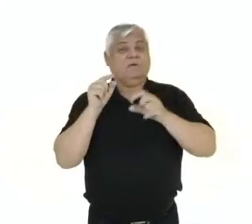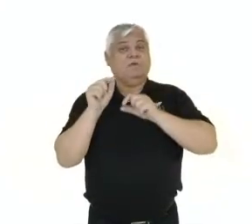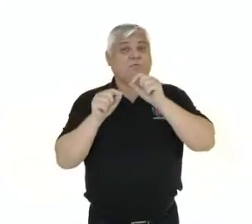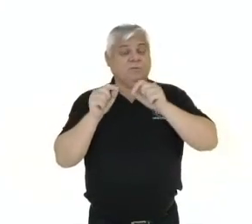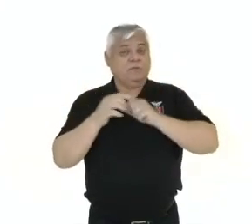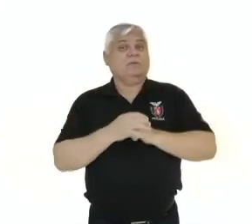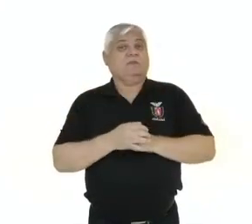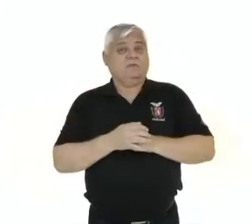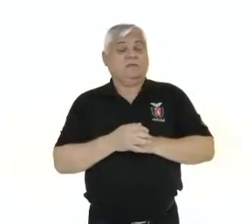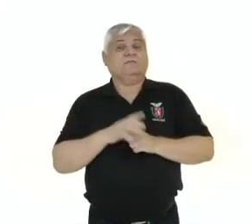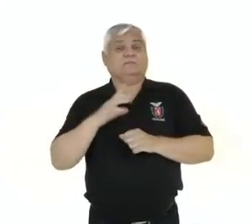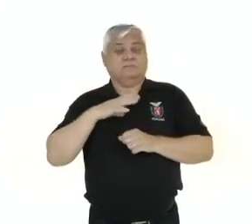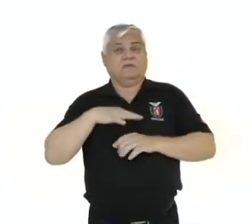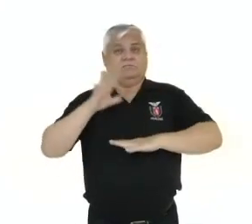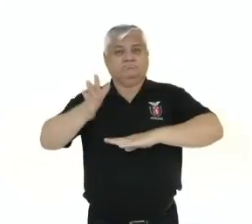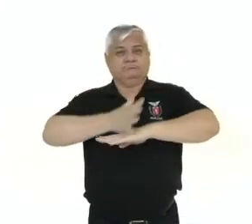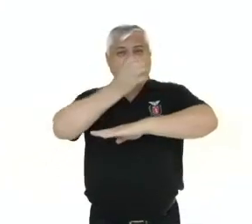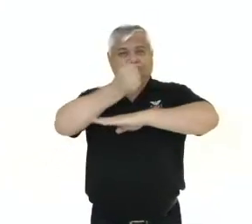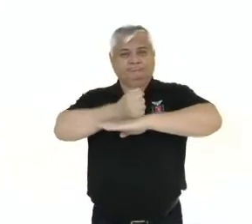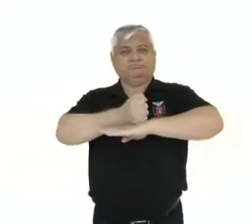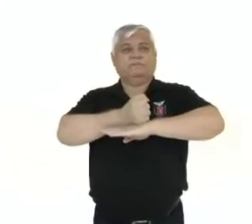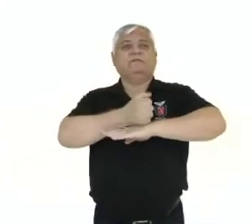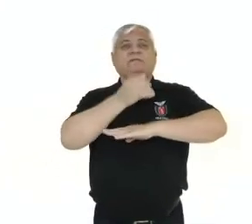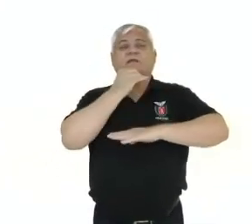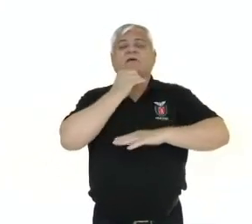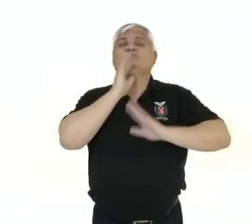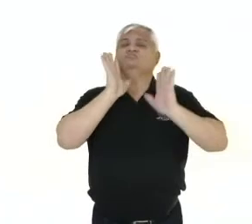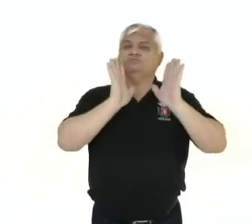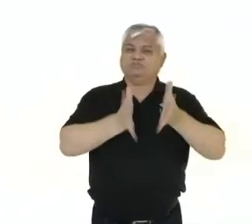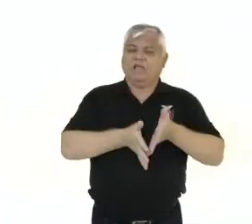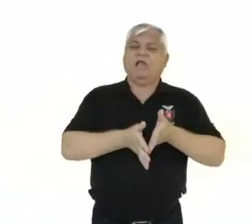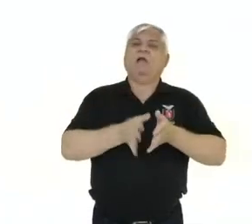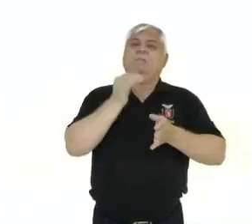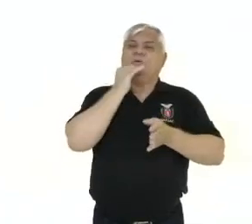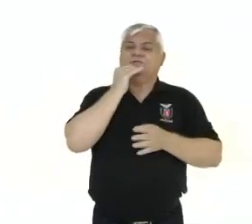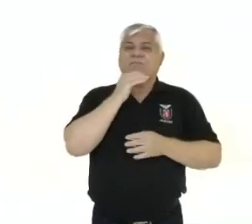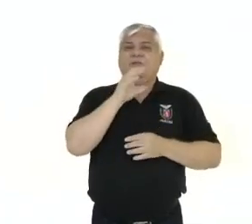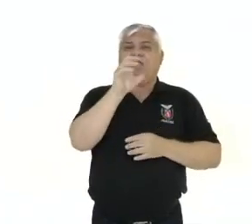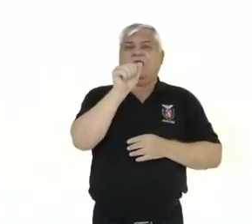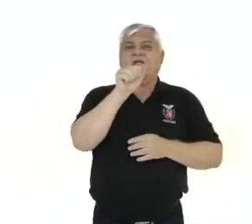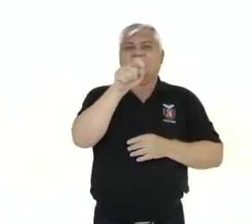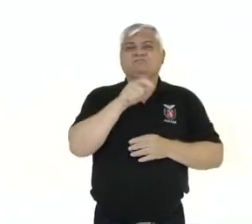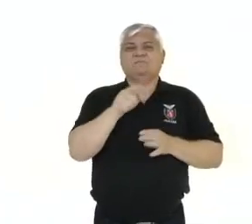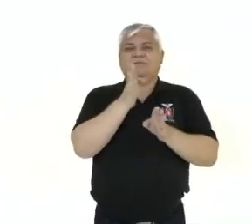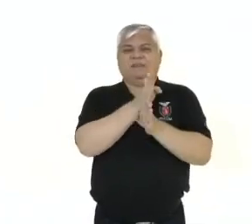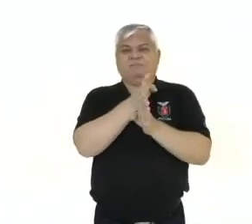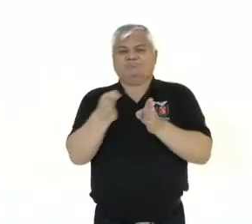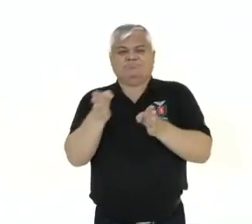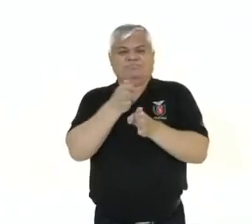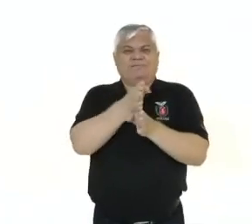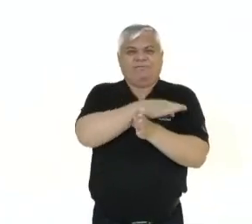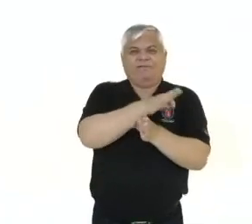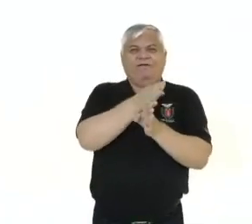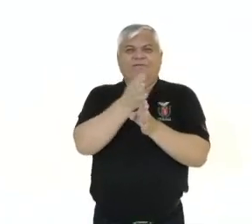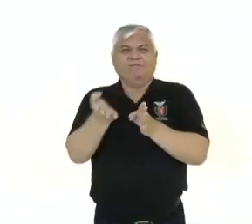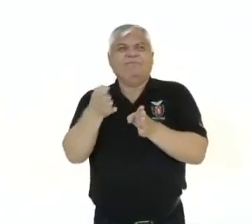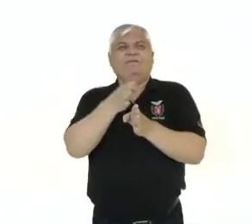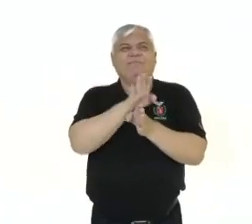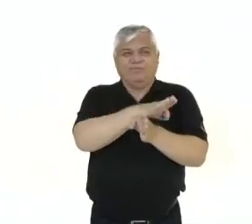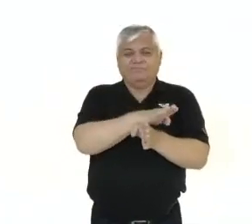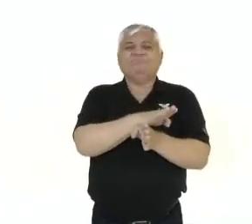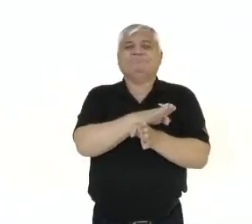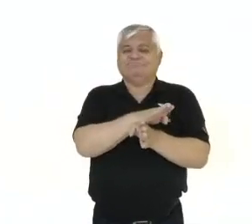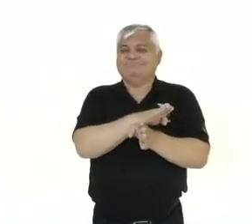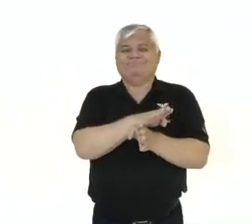a posse se alterna, já existiram momentos, inclusive, que a Caxemira foi dividida, como aparece aqui. Essa